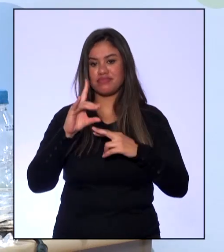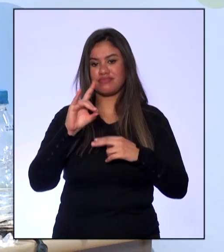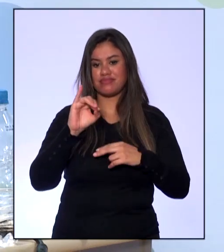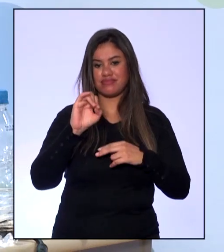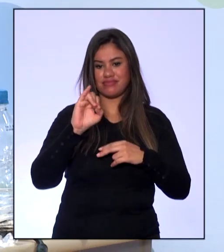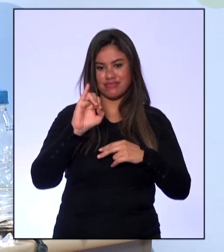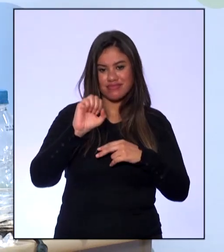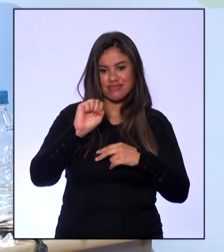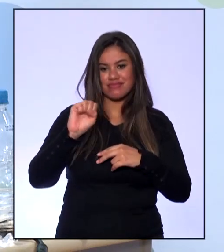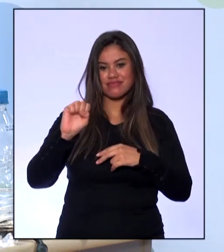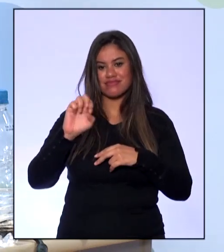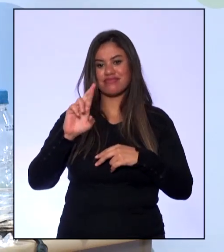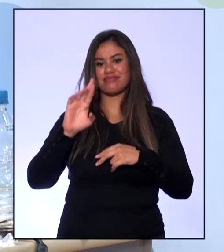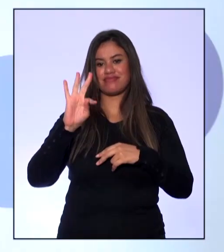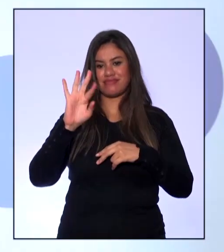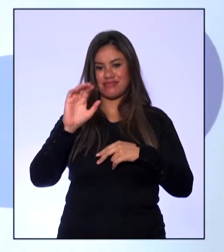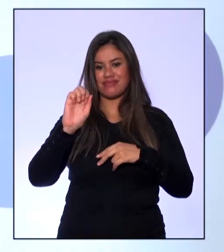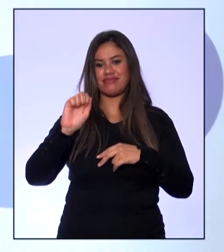boa